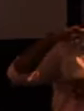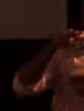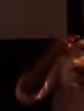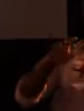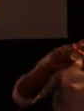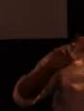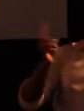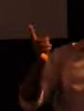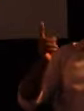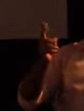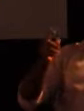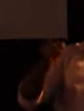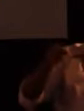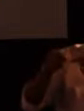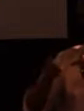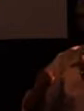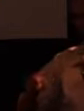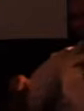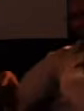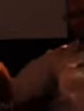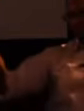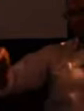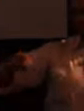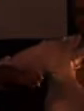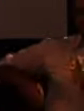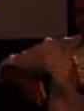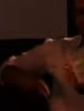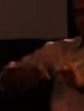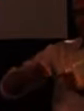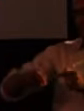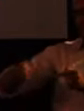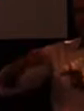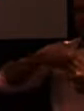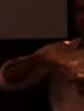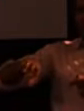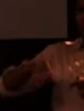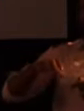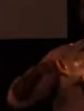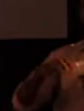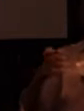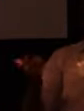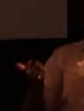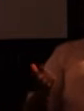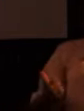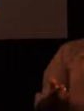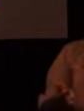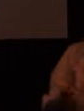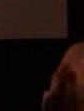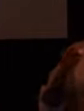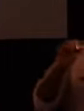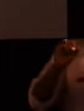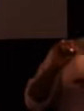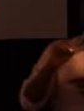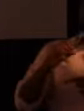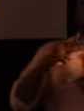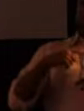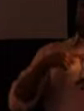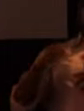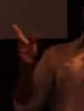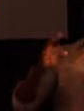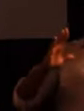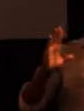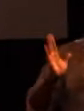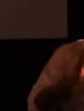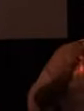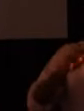borda atlântica, a orla atlântica. Se por um lado aqui nós temos a questão do patrimônio, a questão